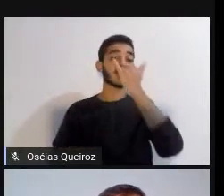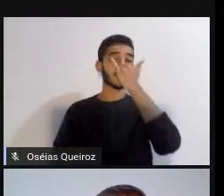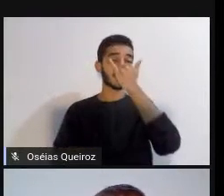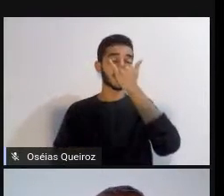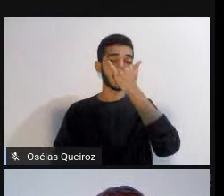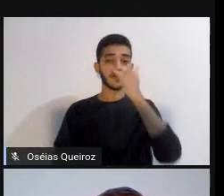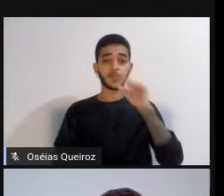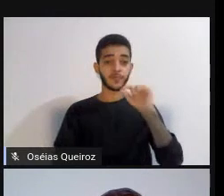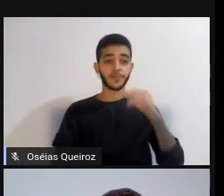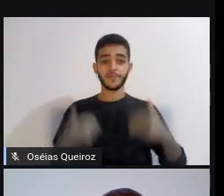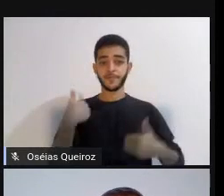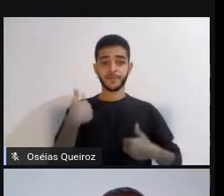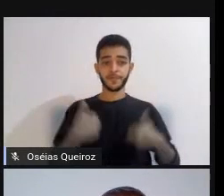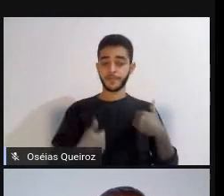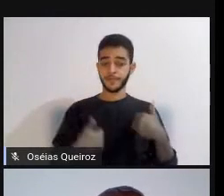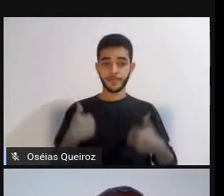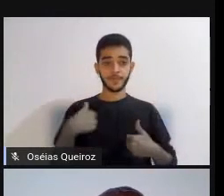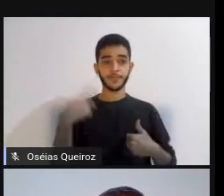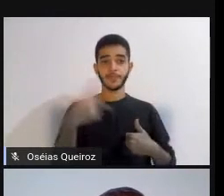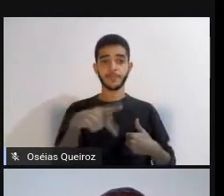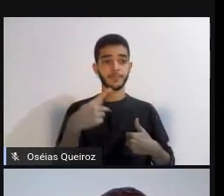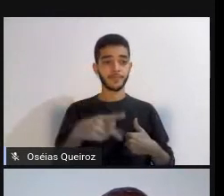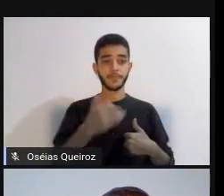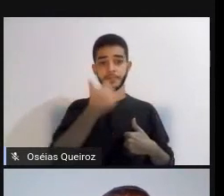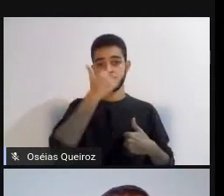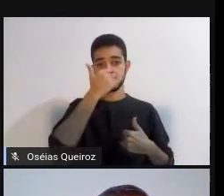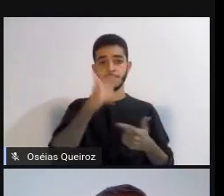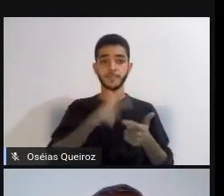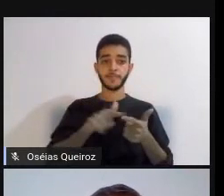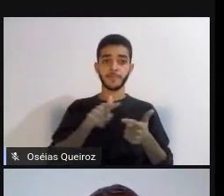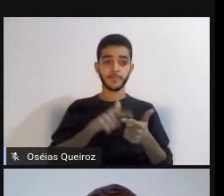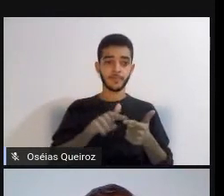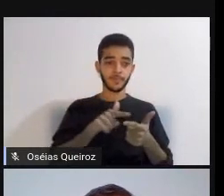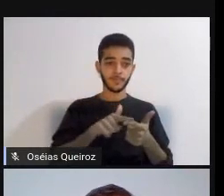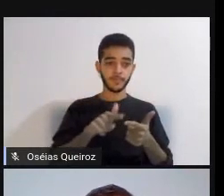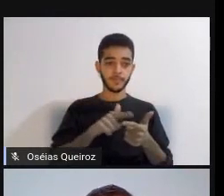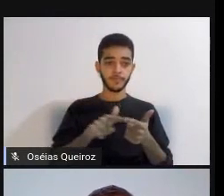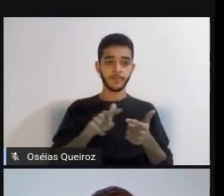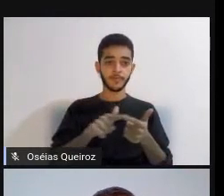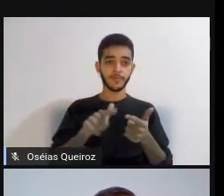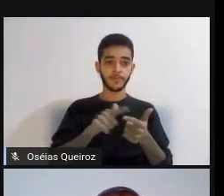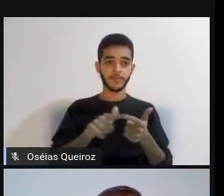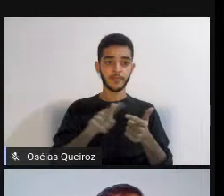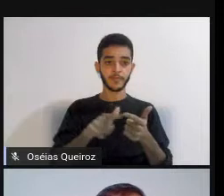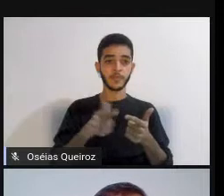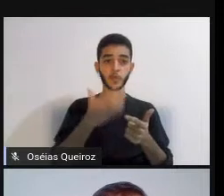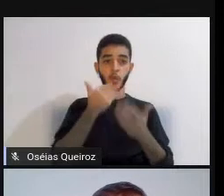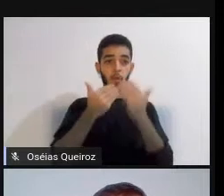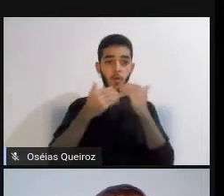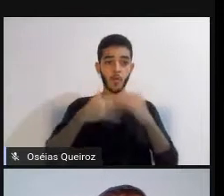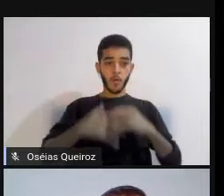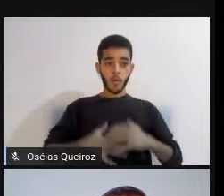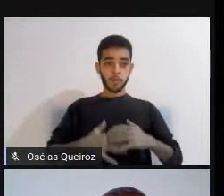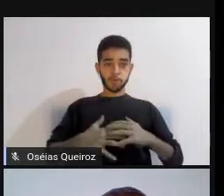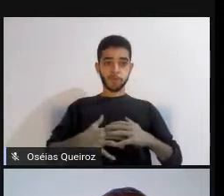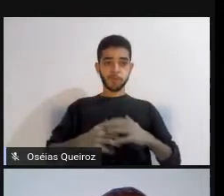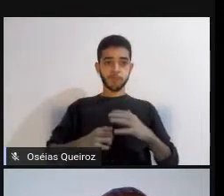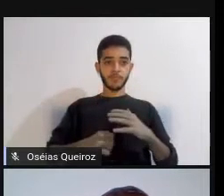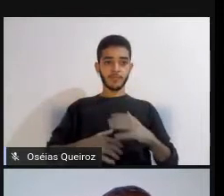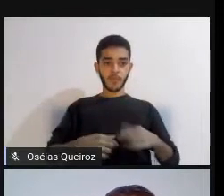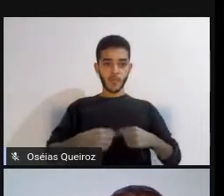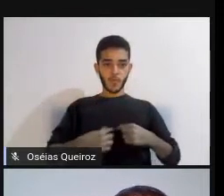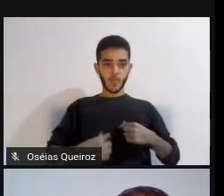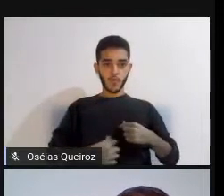efeito físico, ou seja, um dano, como, por exemplo, acúmulo no sistema digestivo da ostra. Além disso,